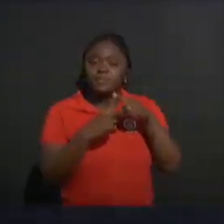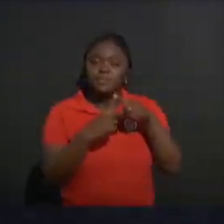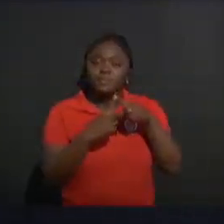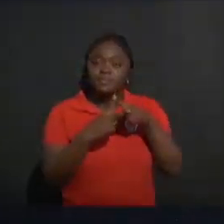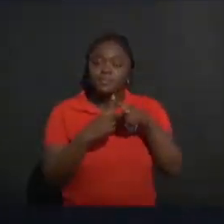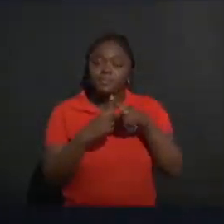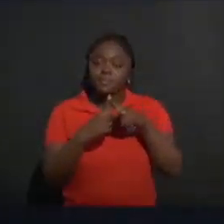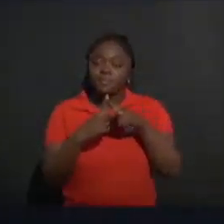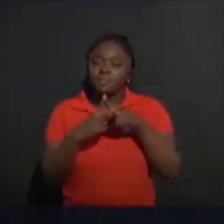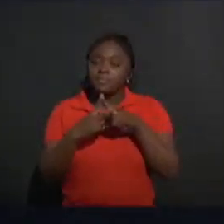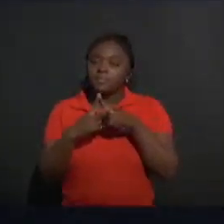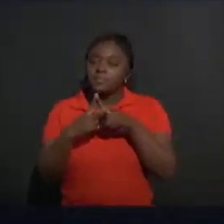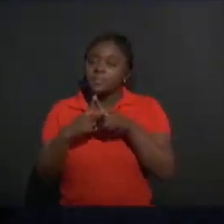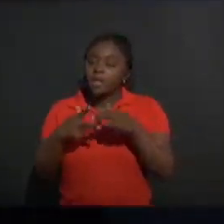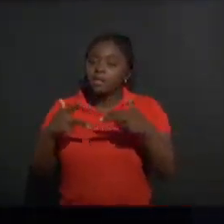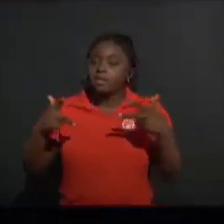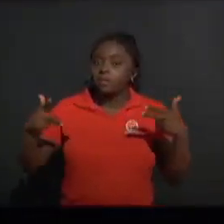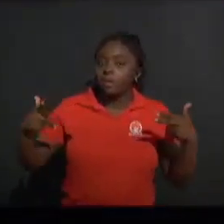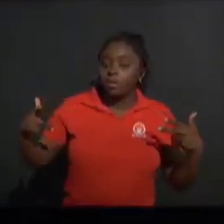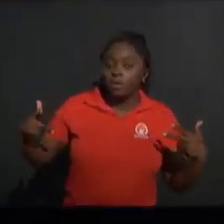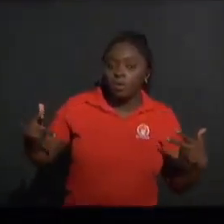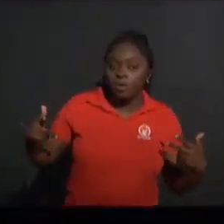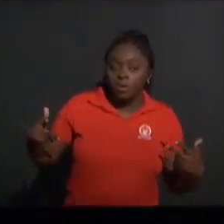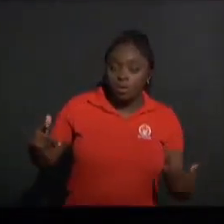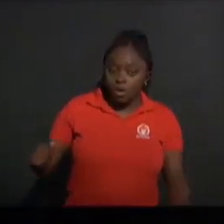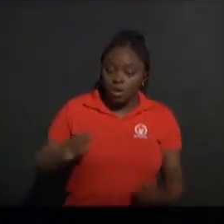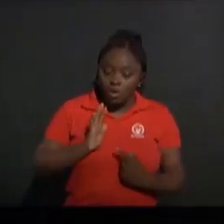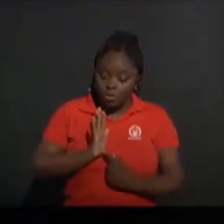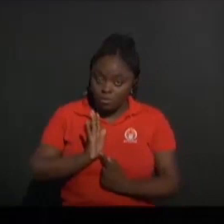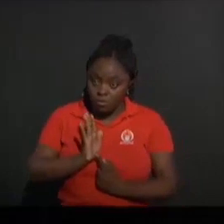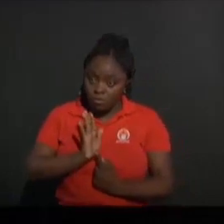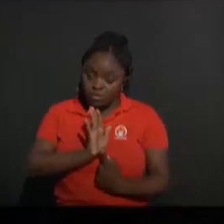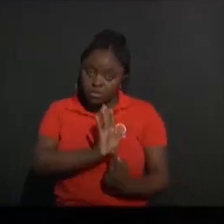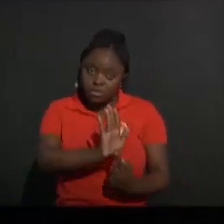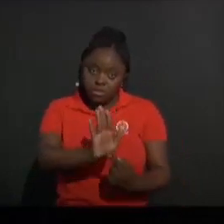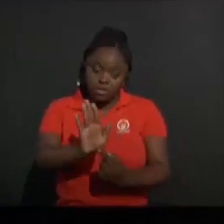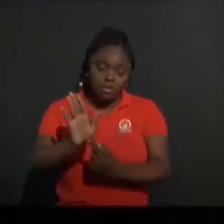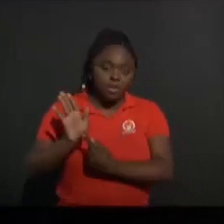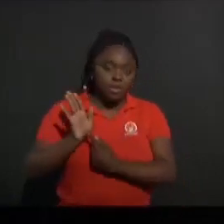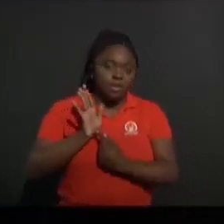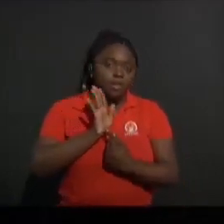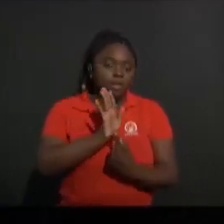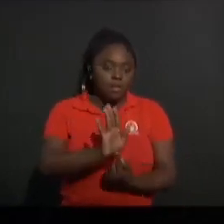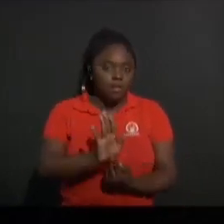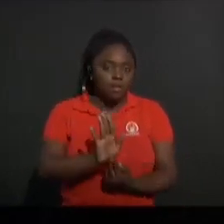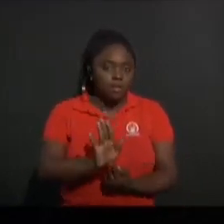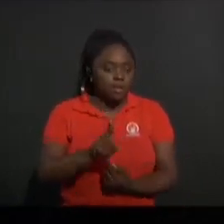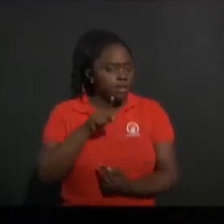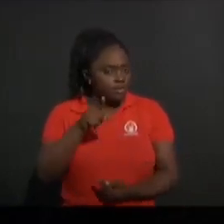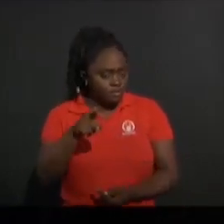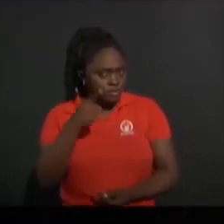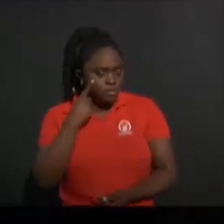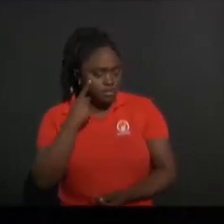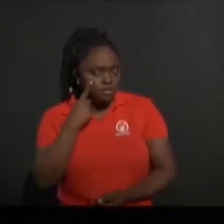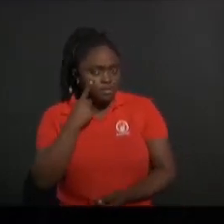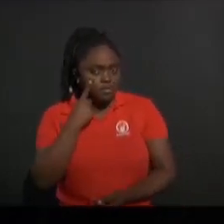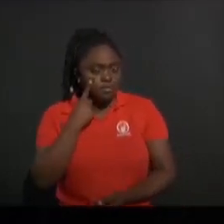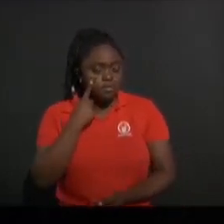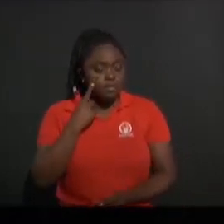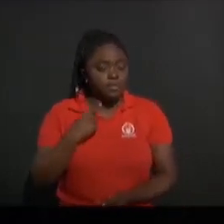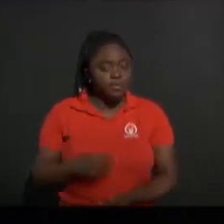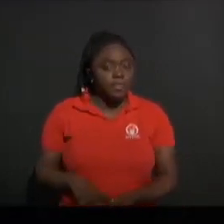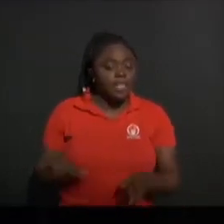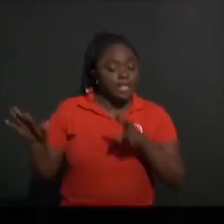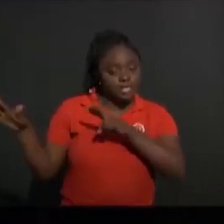Os sinais estão ficando mais intensos. Quem reconhece isso? Fiz uma postagem